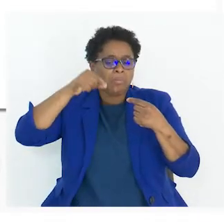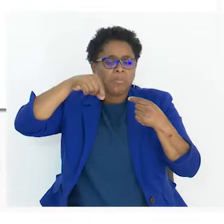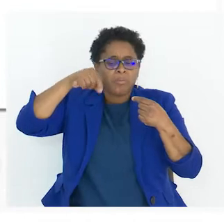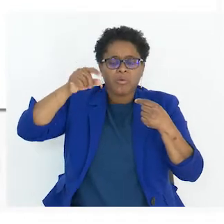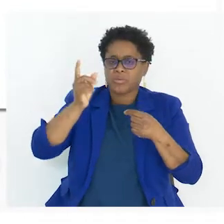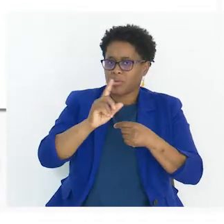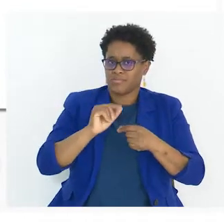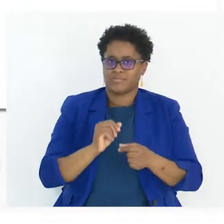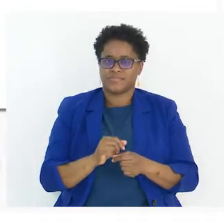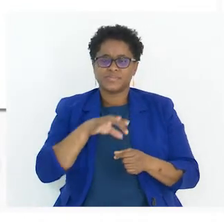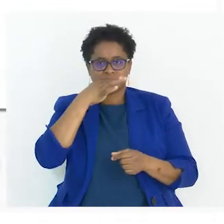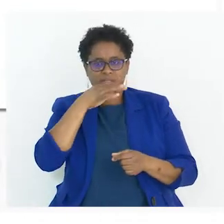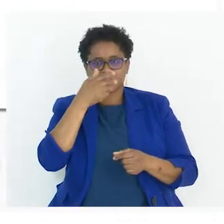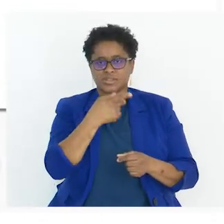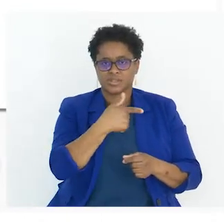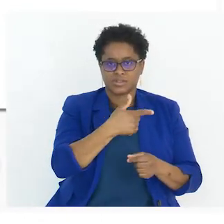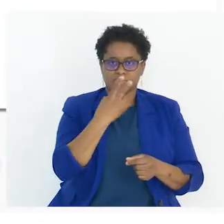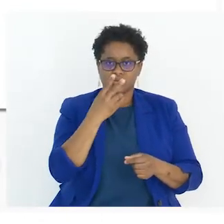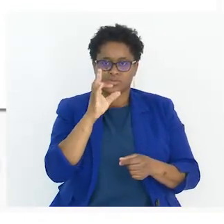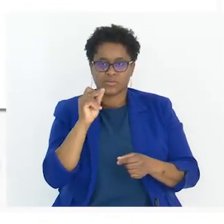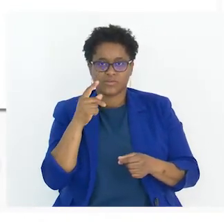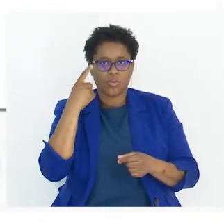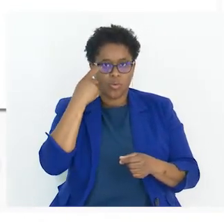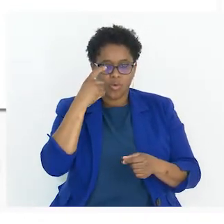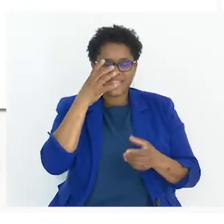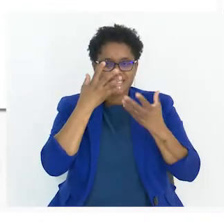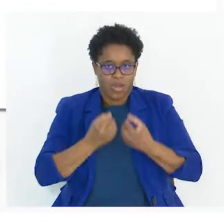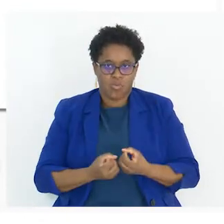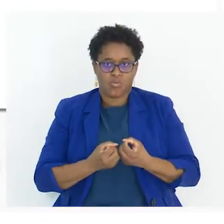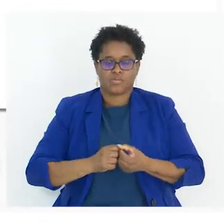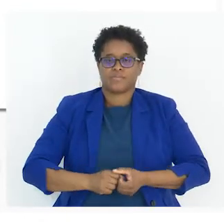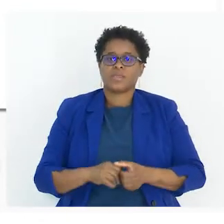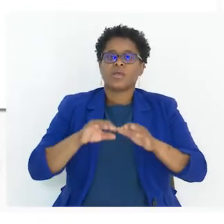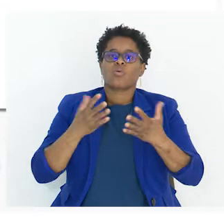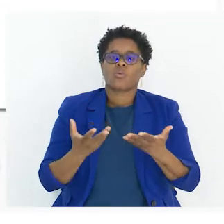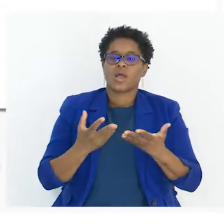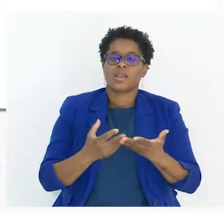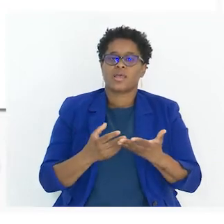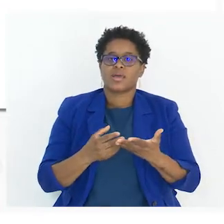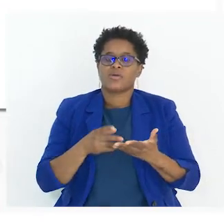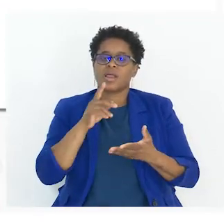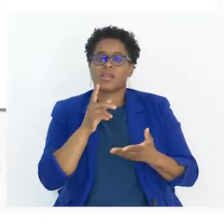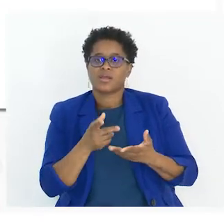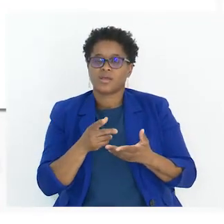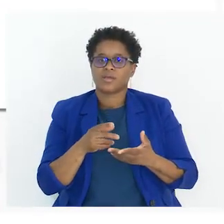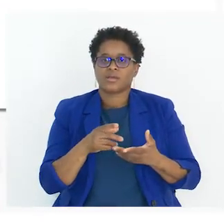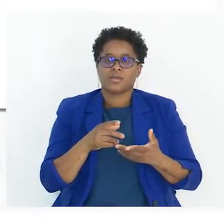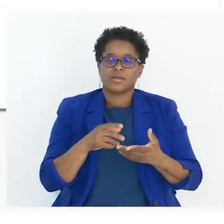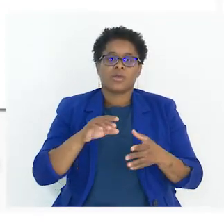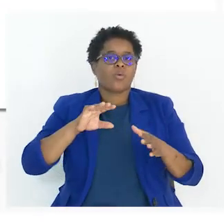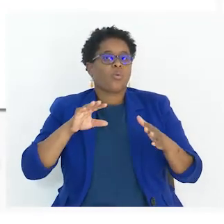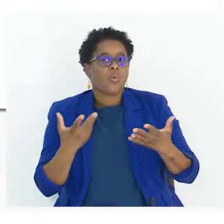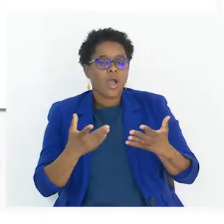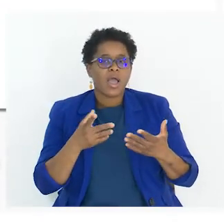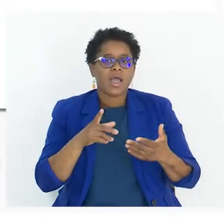nenhuma gotinha, disse Tufas com os olhos secos. Qual é o adjetivo, aliás,